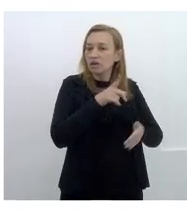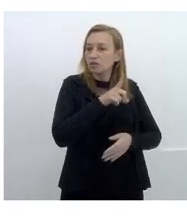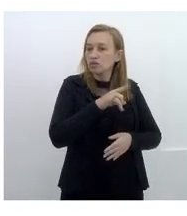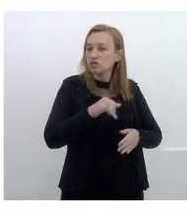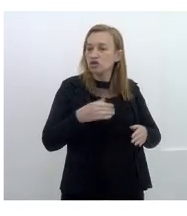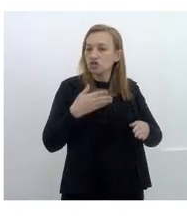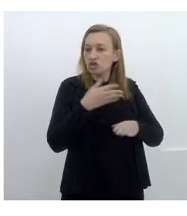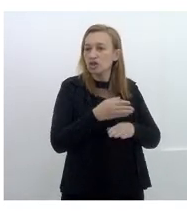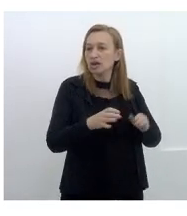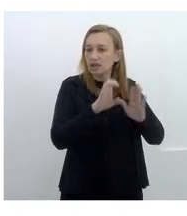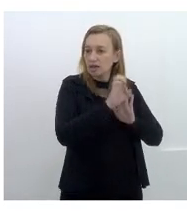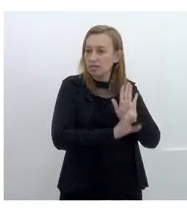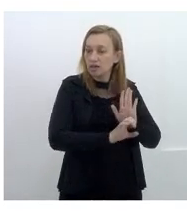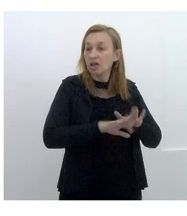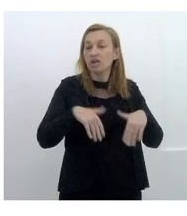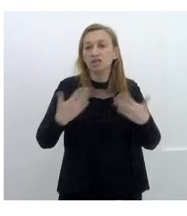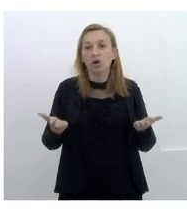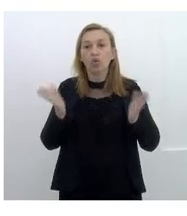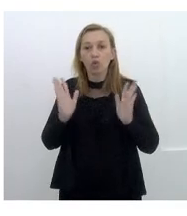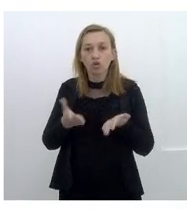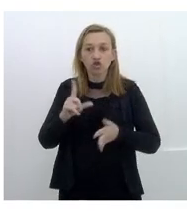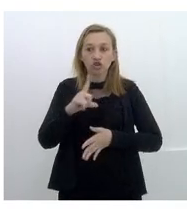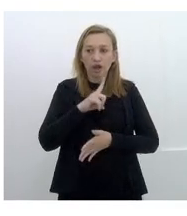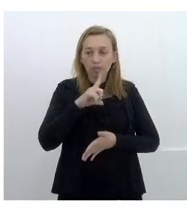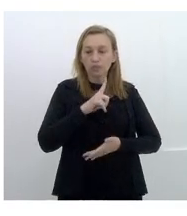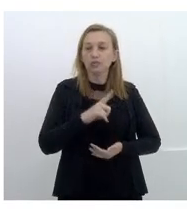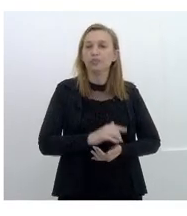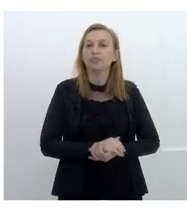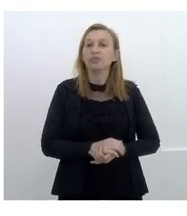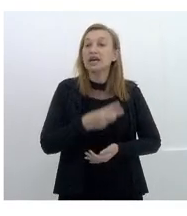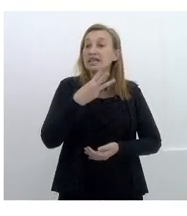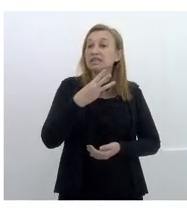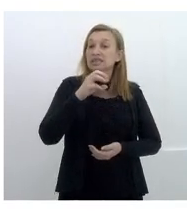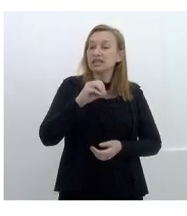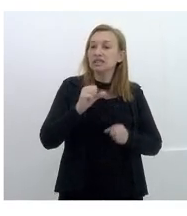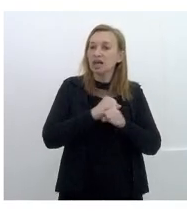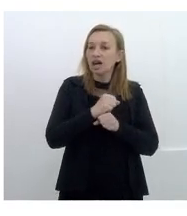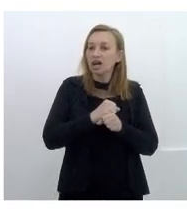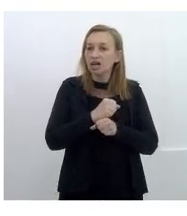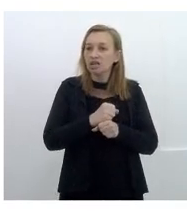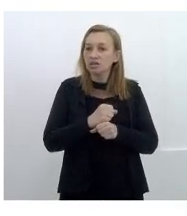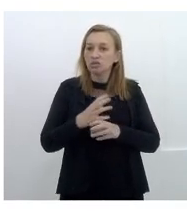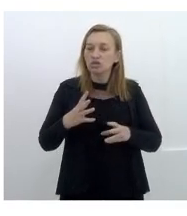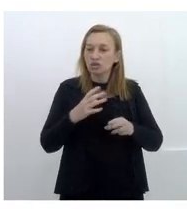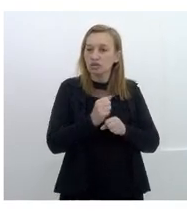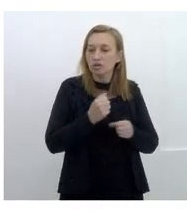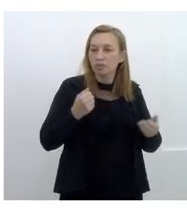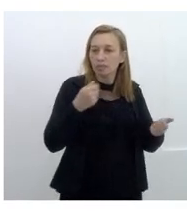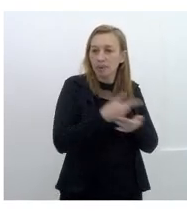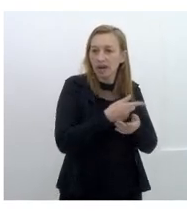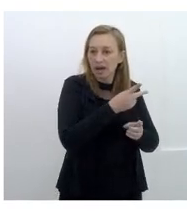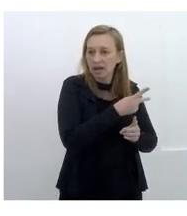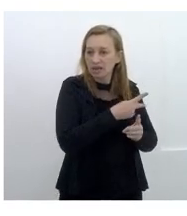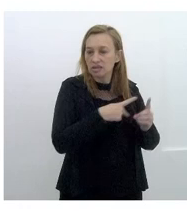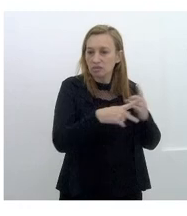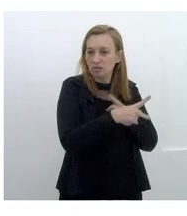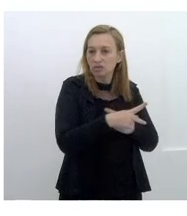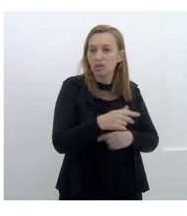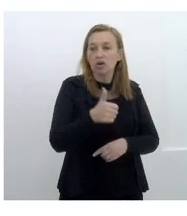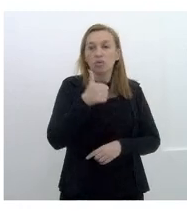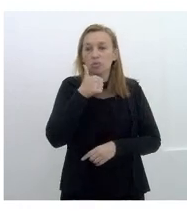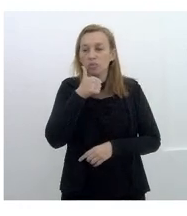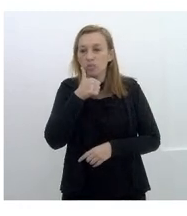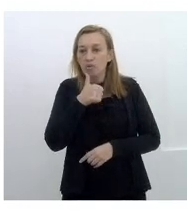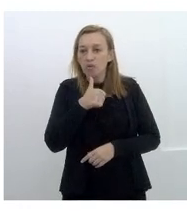da emenda tá então hoje nós temos 30 anos de contribuição se mulher e 35 anos de